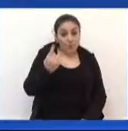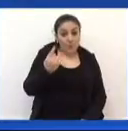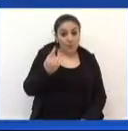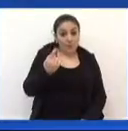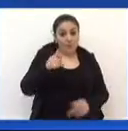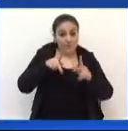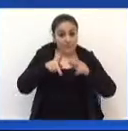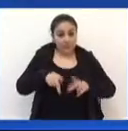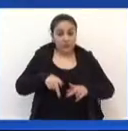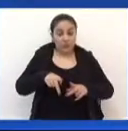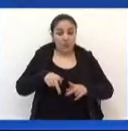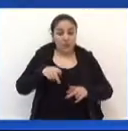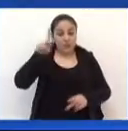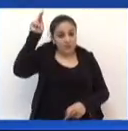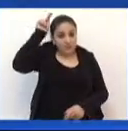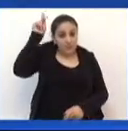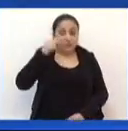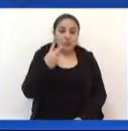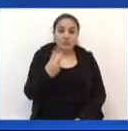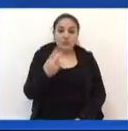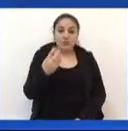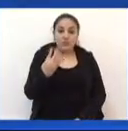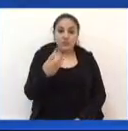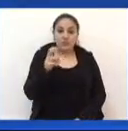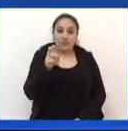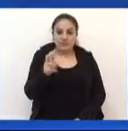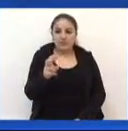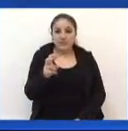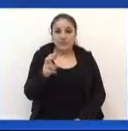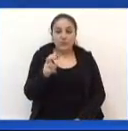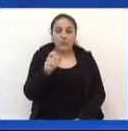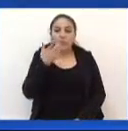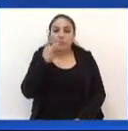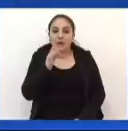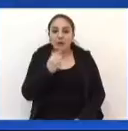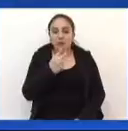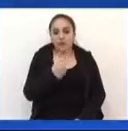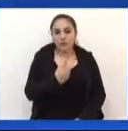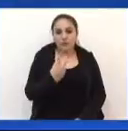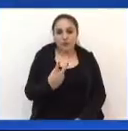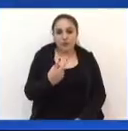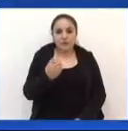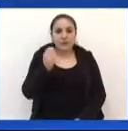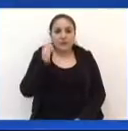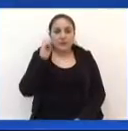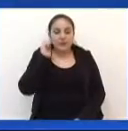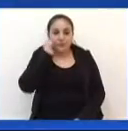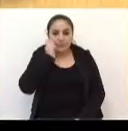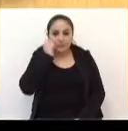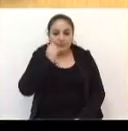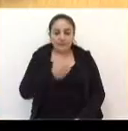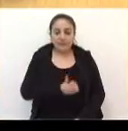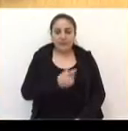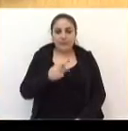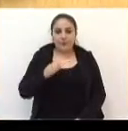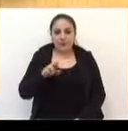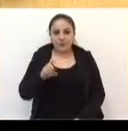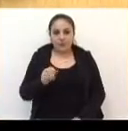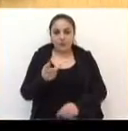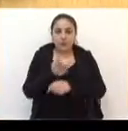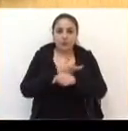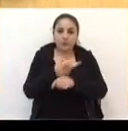indígena, 245 brancos, 22 negros e 6 pardos. A busca